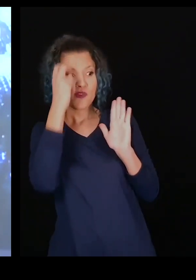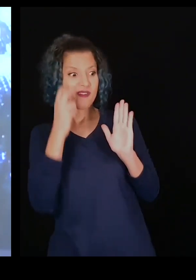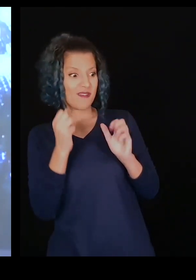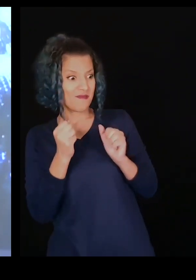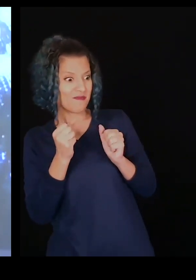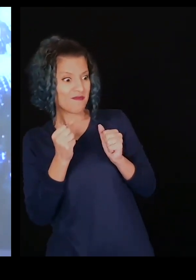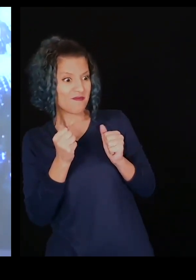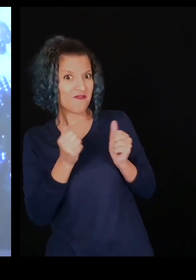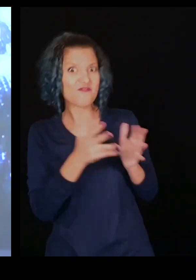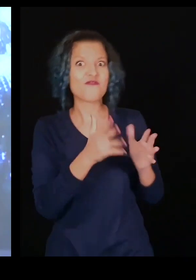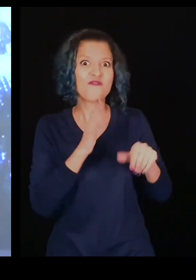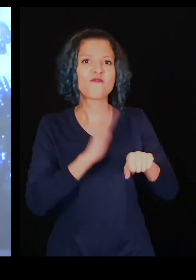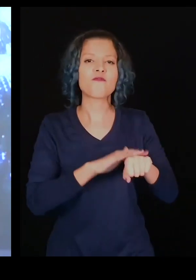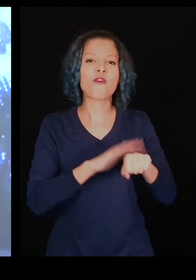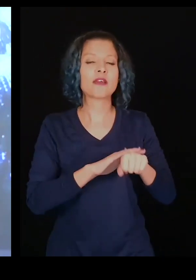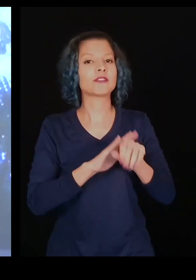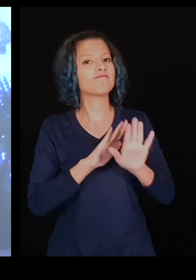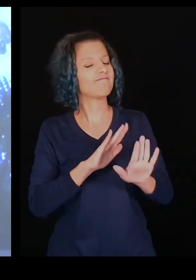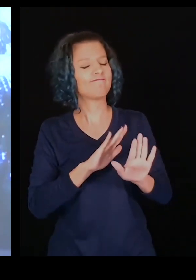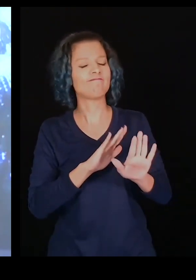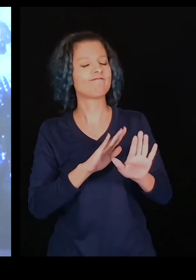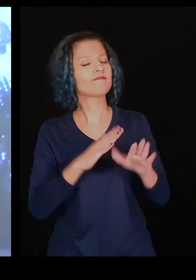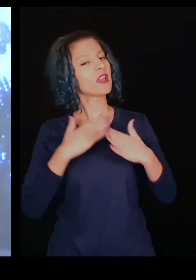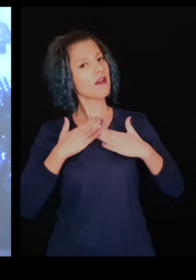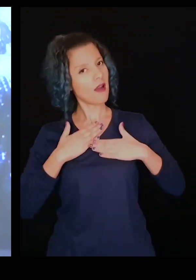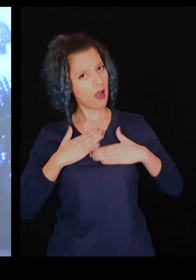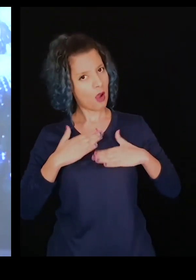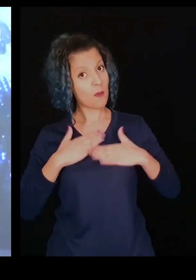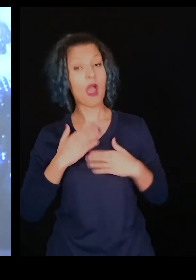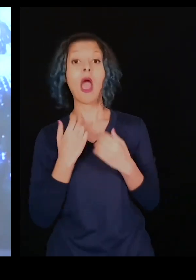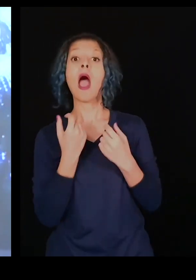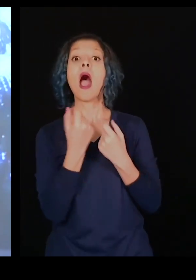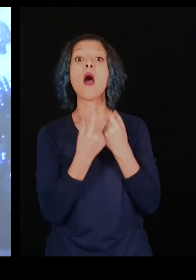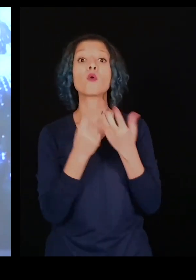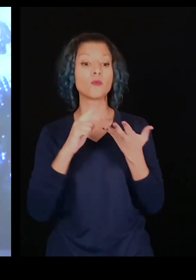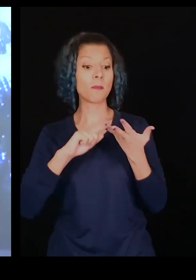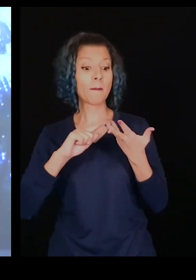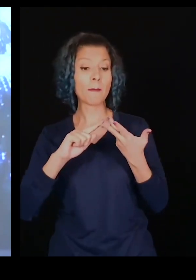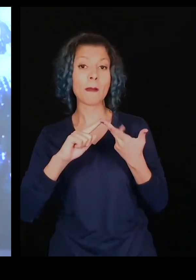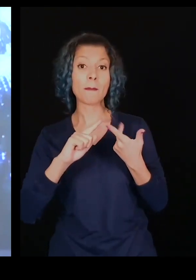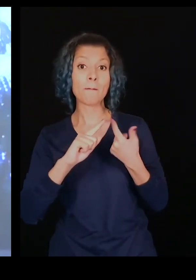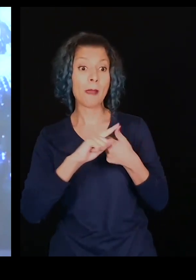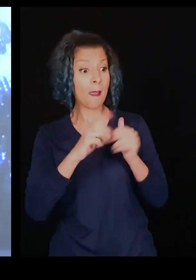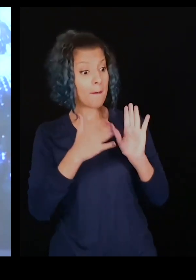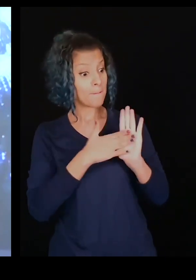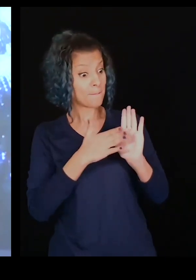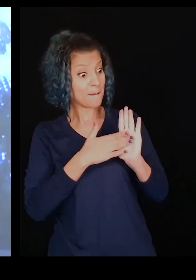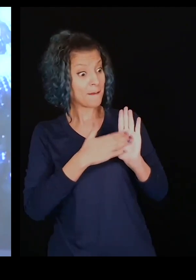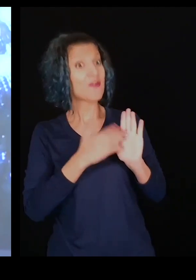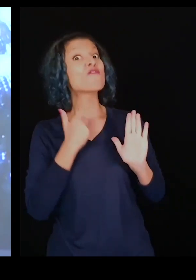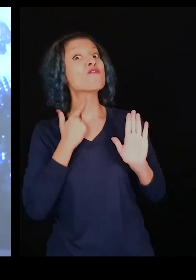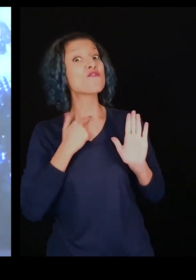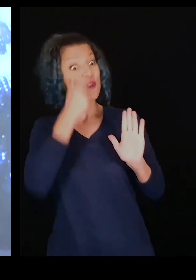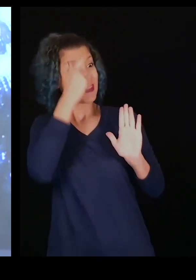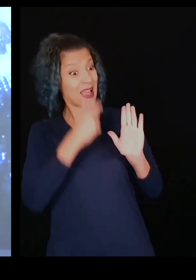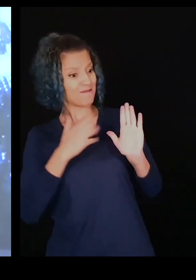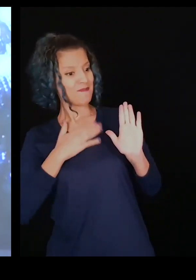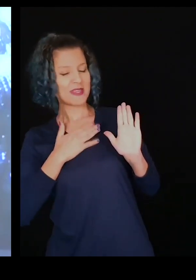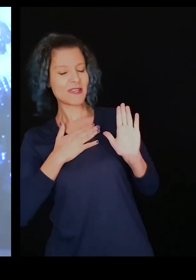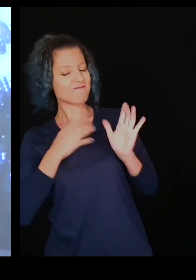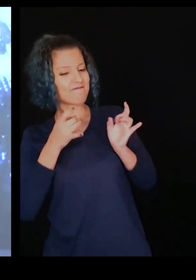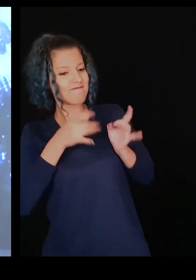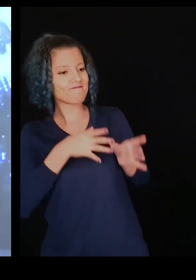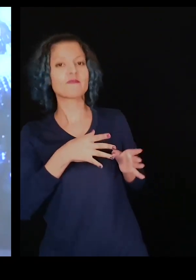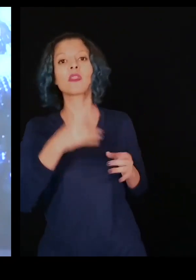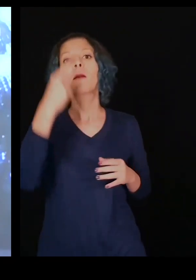que, muitas vezes, abrir mão até de algumas premissas próprias, pessoais ou individuais, para uma visão de impacto que